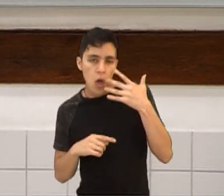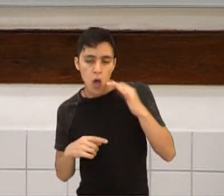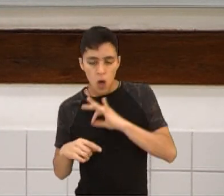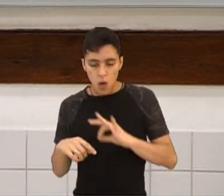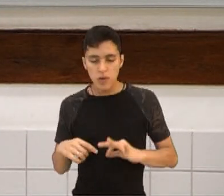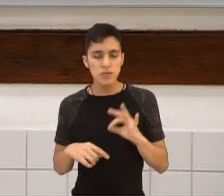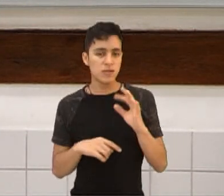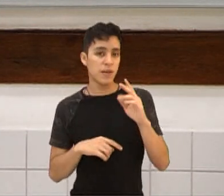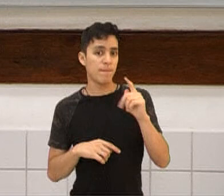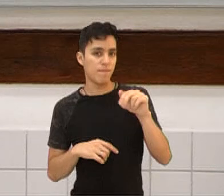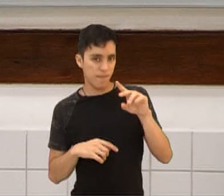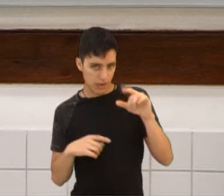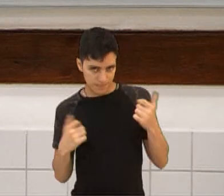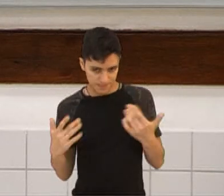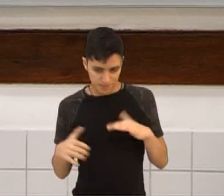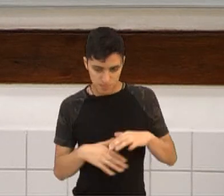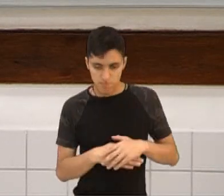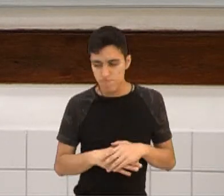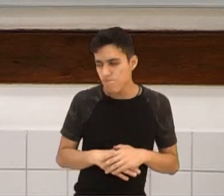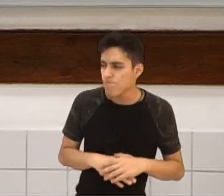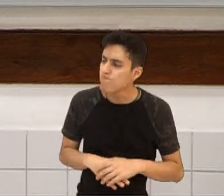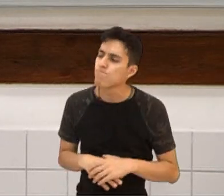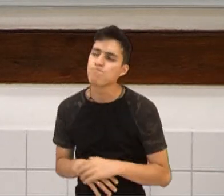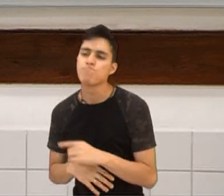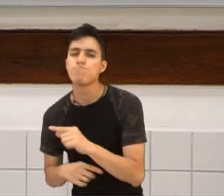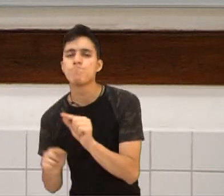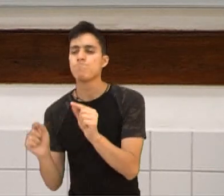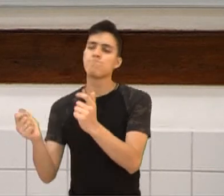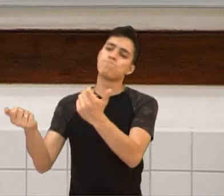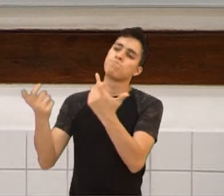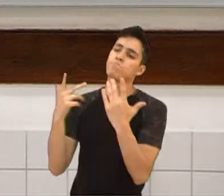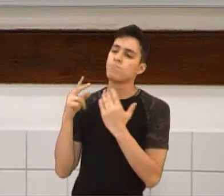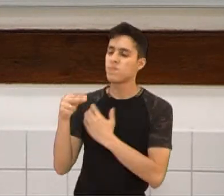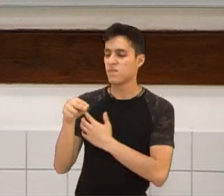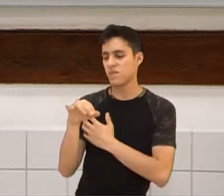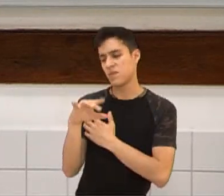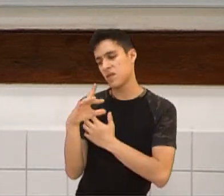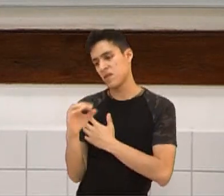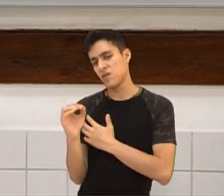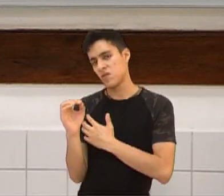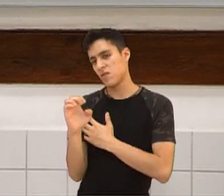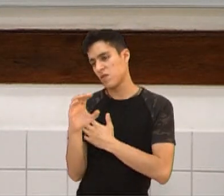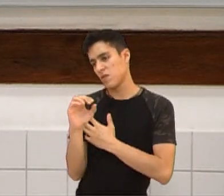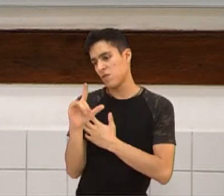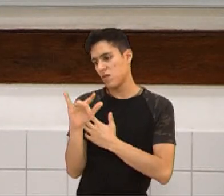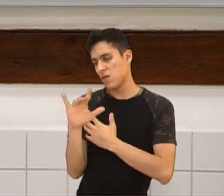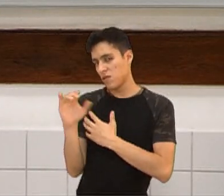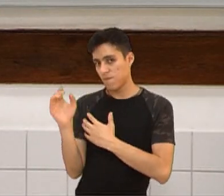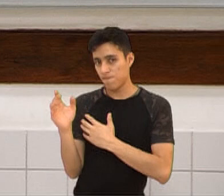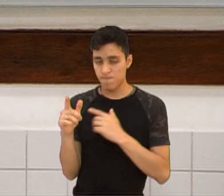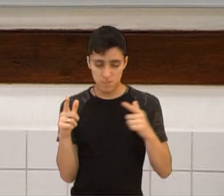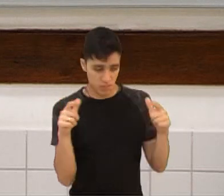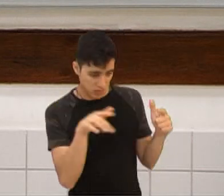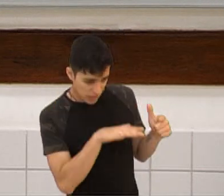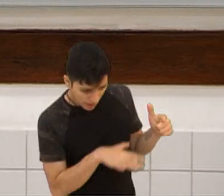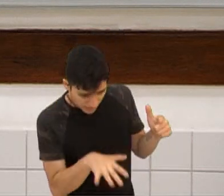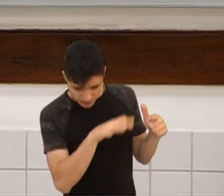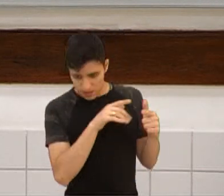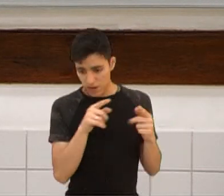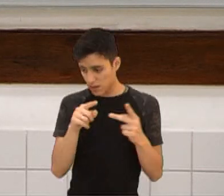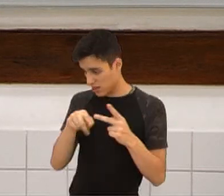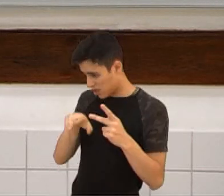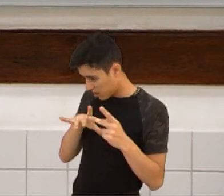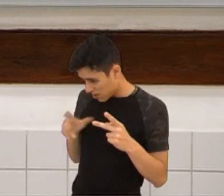dizem respeito ao local onde o animal vive, a gente chama de nicho ecológico. Tá? Então, diferença entre habitat e nicho ecológico é muito importante você